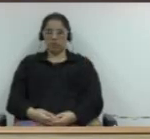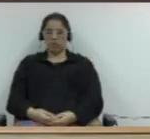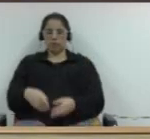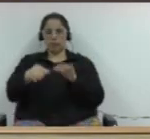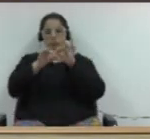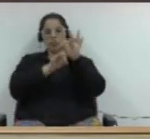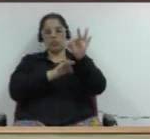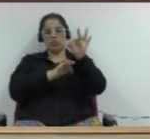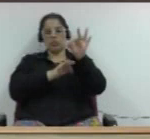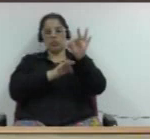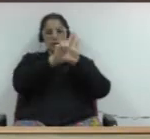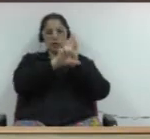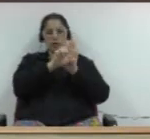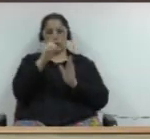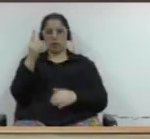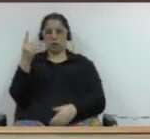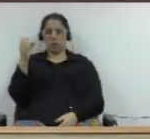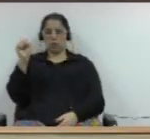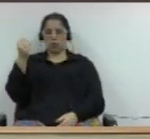Projeto de Lei